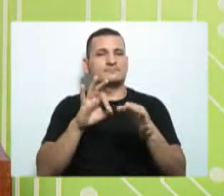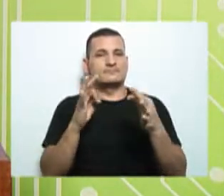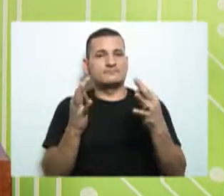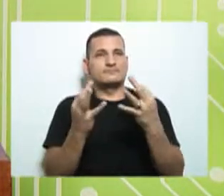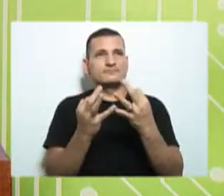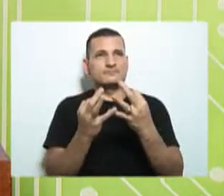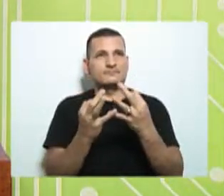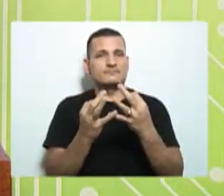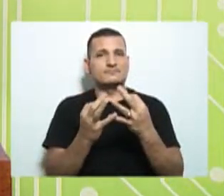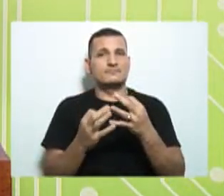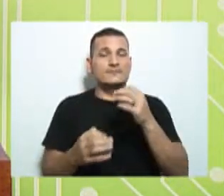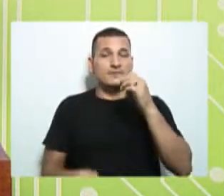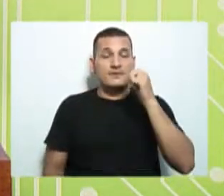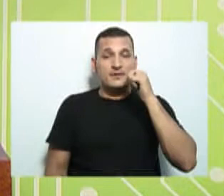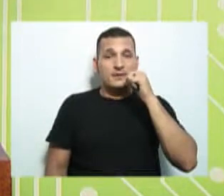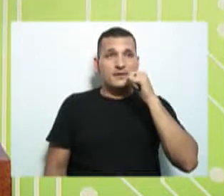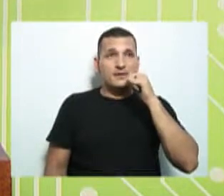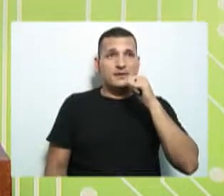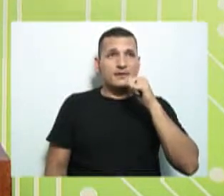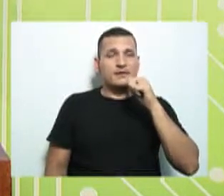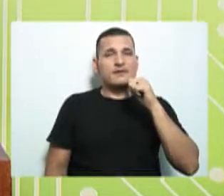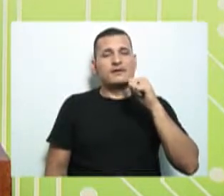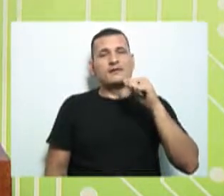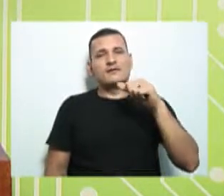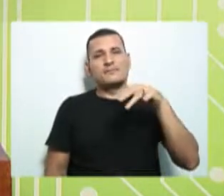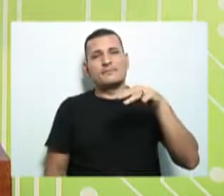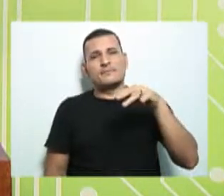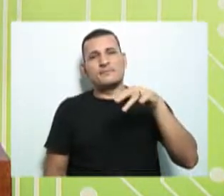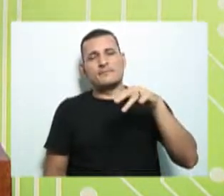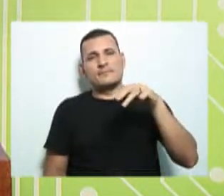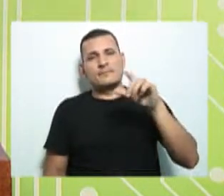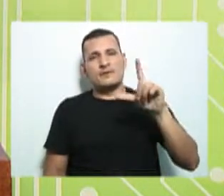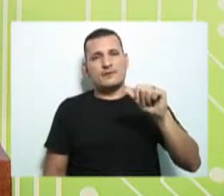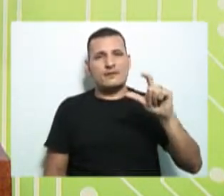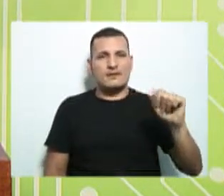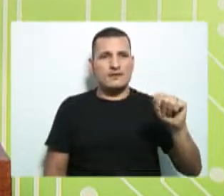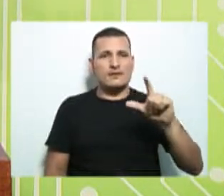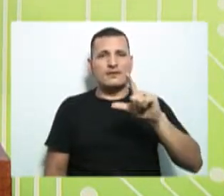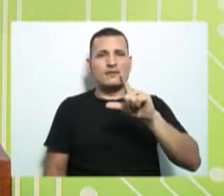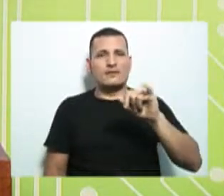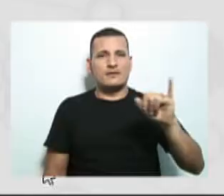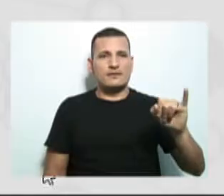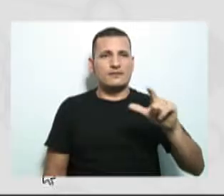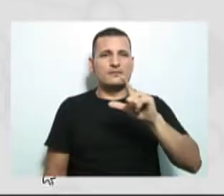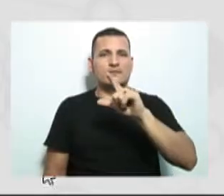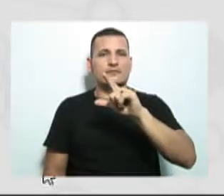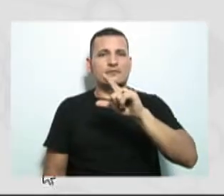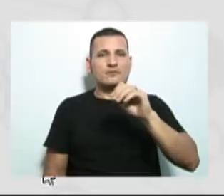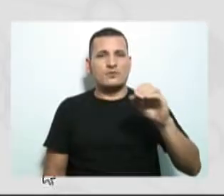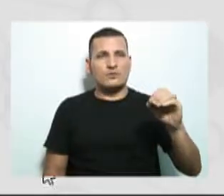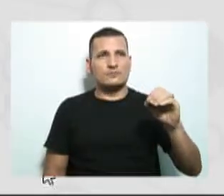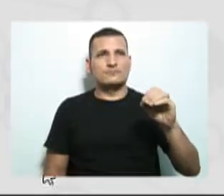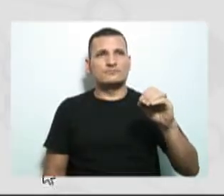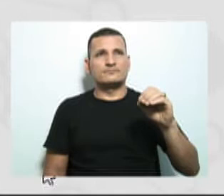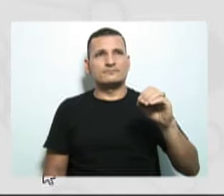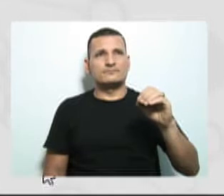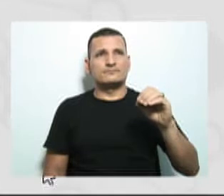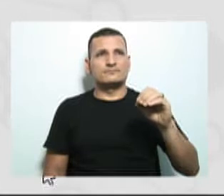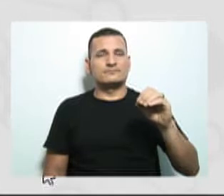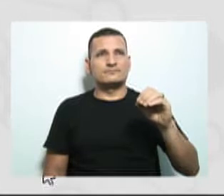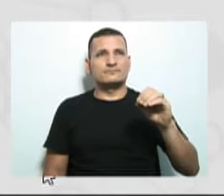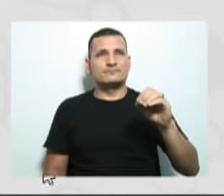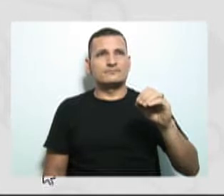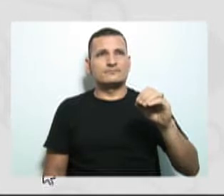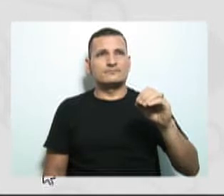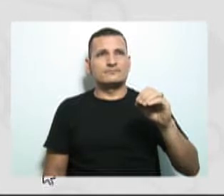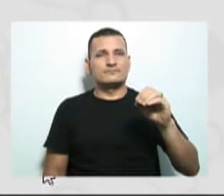mãe de Mariazinha tem 5 filhos. O primeiro é o quê? Lalá. O segundo, Lelé, Lili, Loló e... Eu sei que tem muita gente que